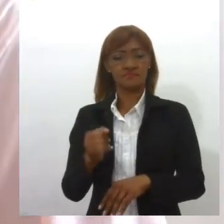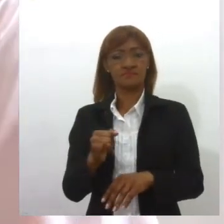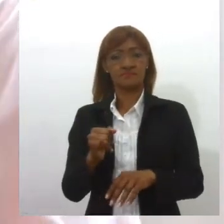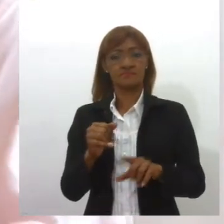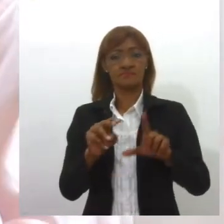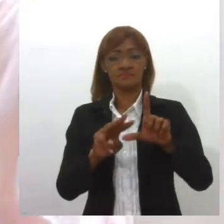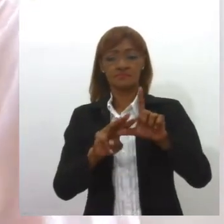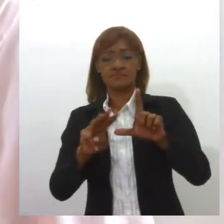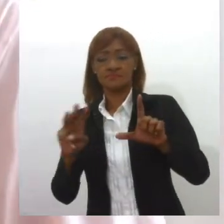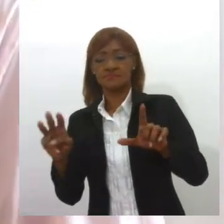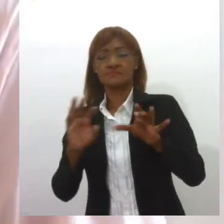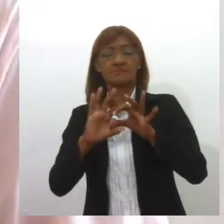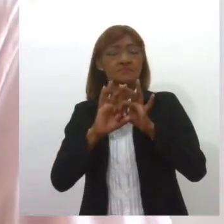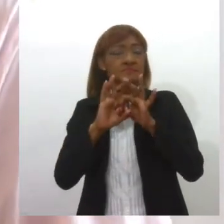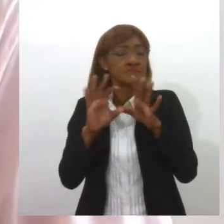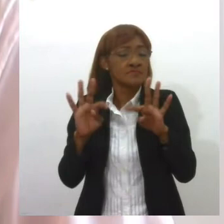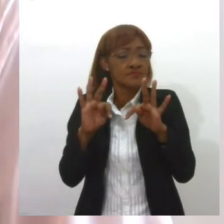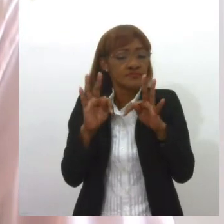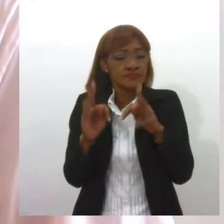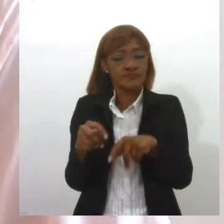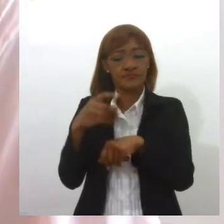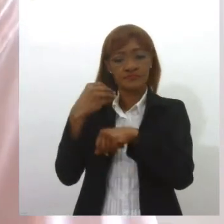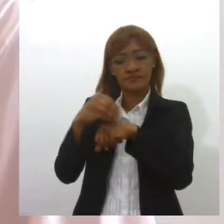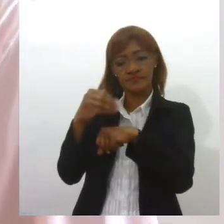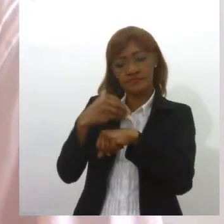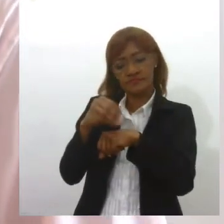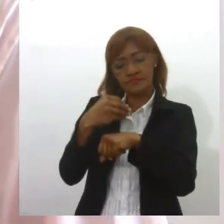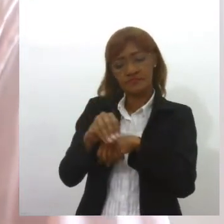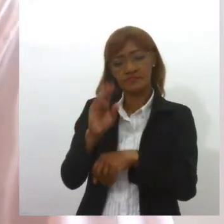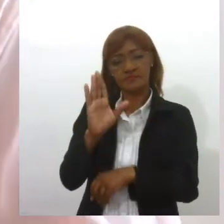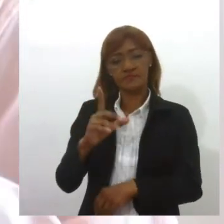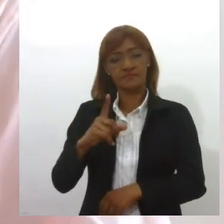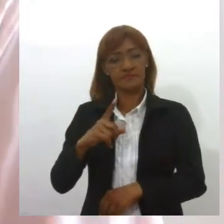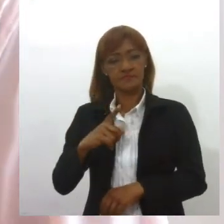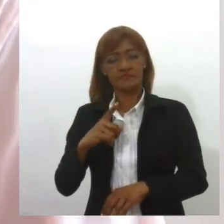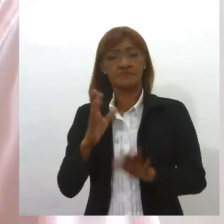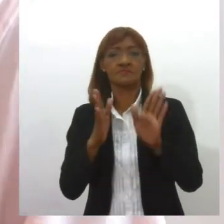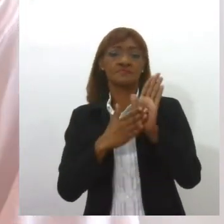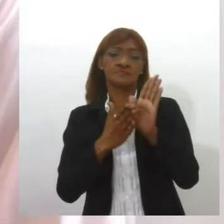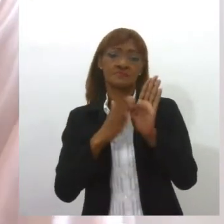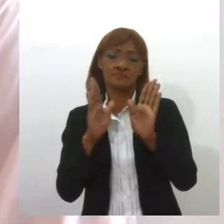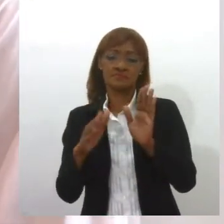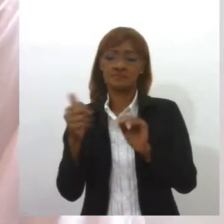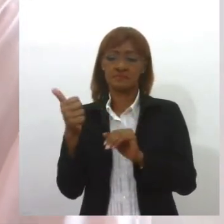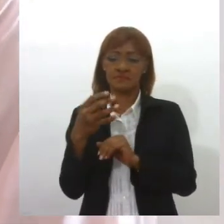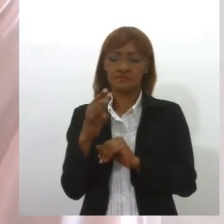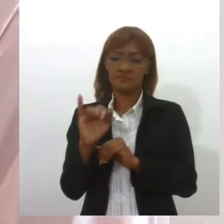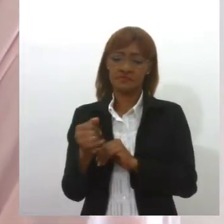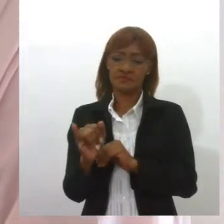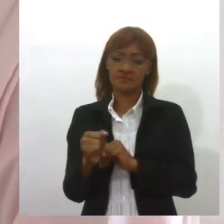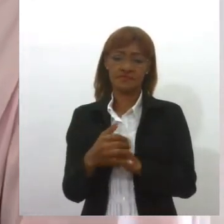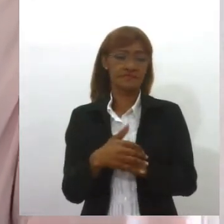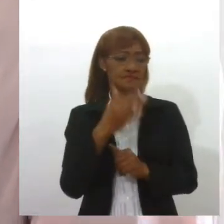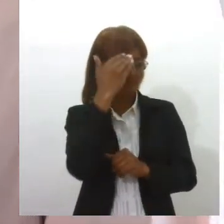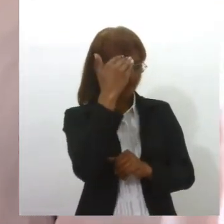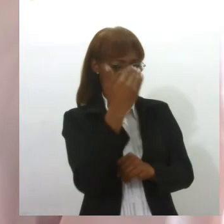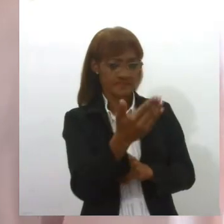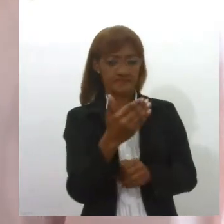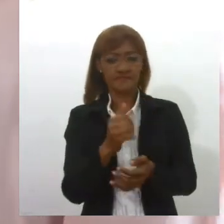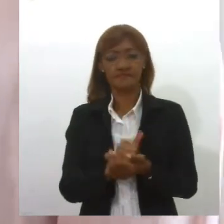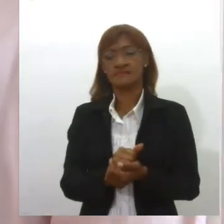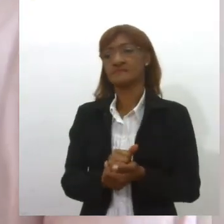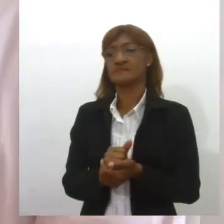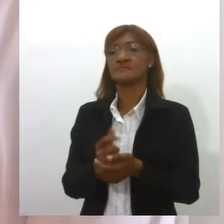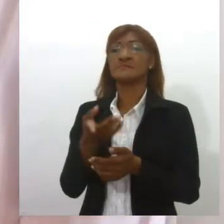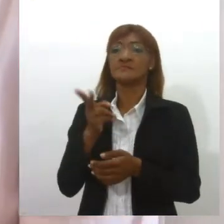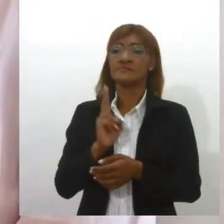site, lá tem todas as informações, né, para o envio das propostas, 14 de janeiro. Ótimo, muito obrigada pelas informações. Se você